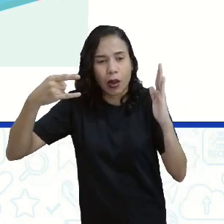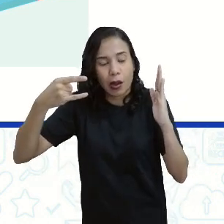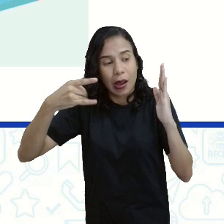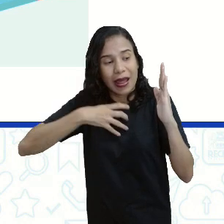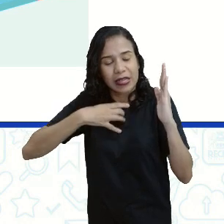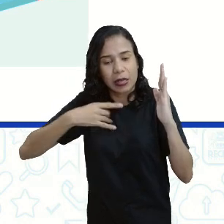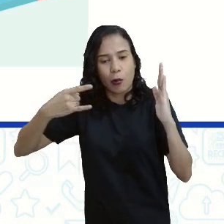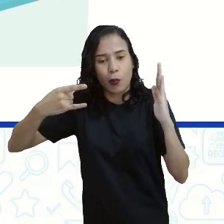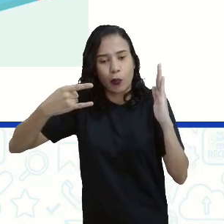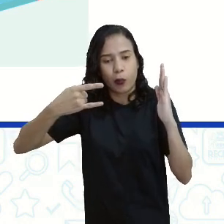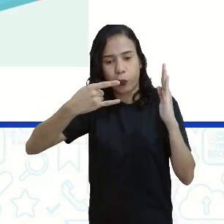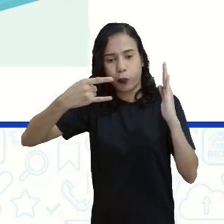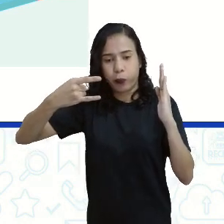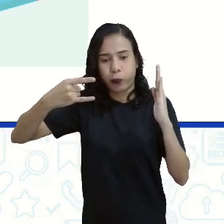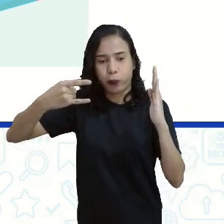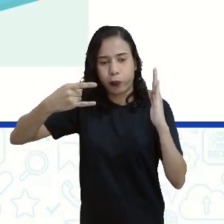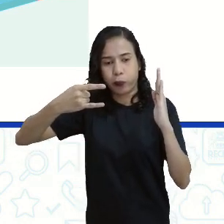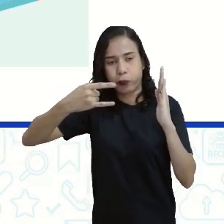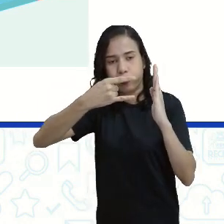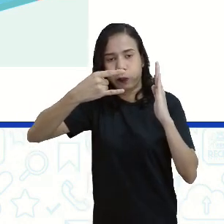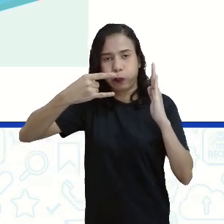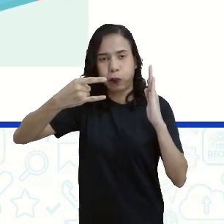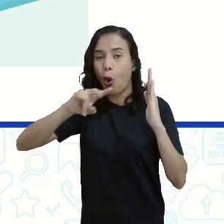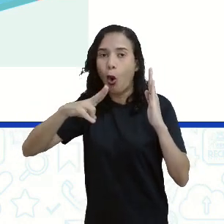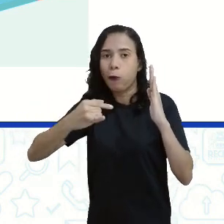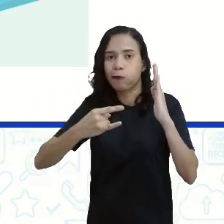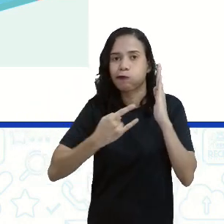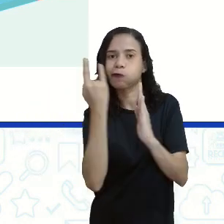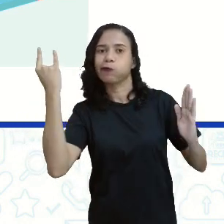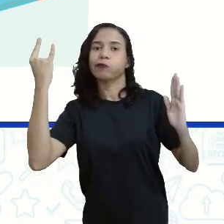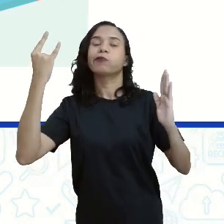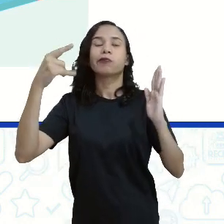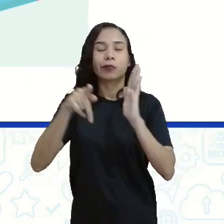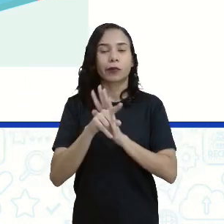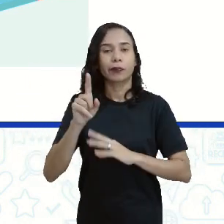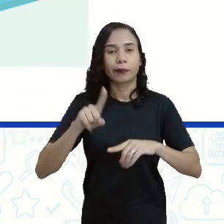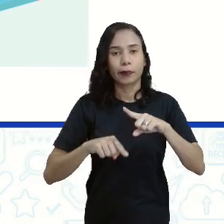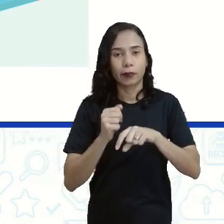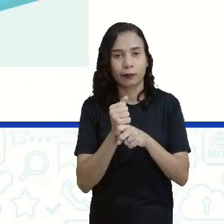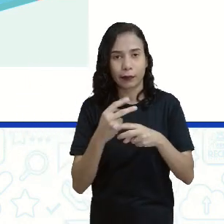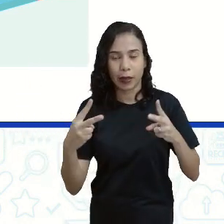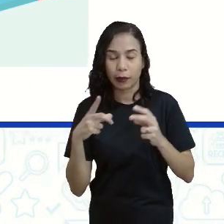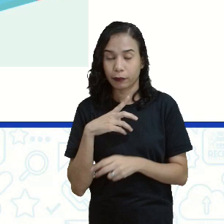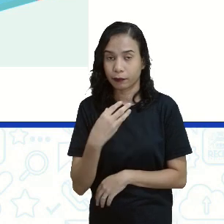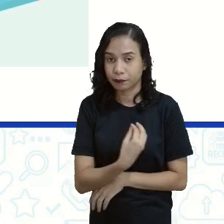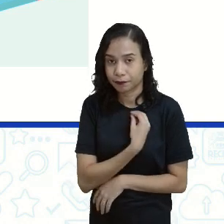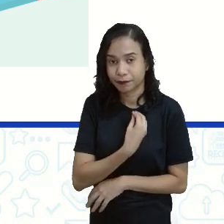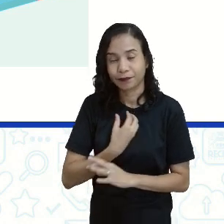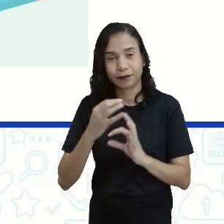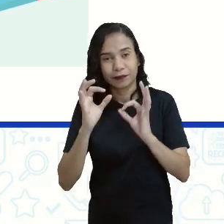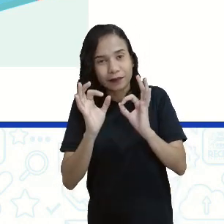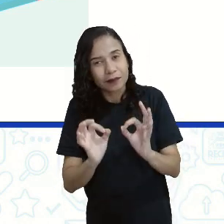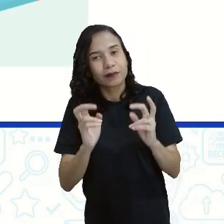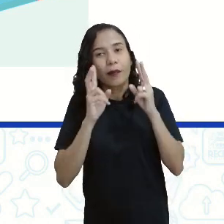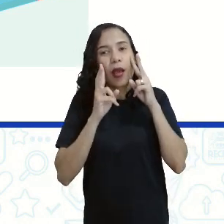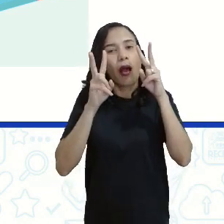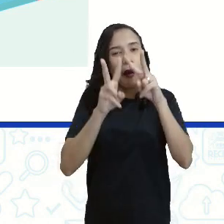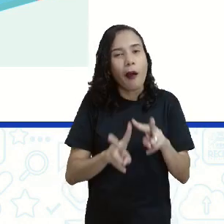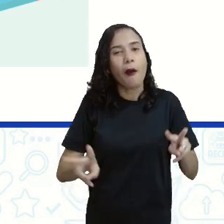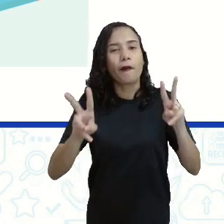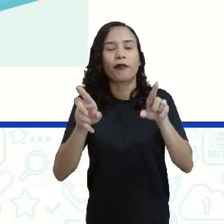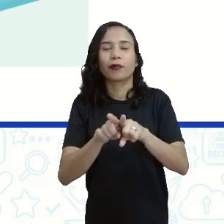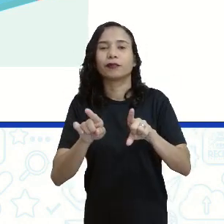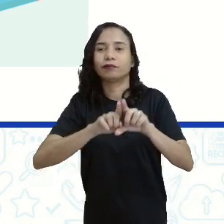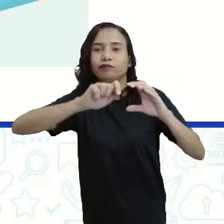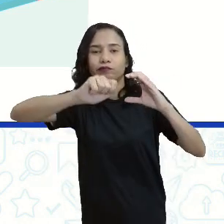consegue sentir ali, né? A atração ou a repulsão daquele ímã pelo outro material, tá certo? Então, acabamos de ver no